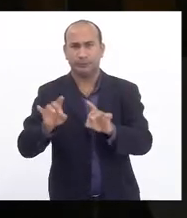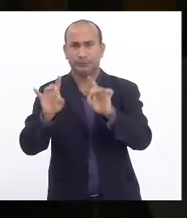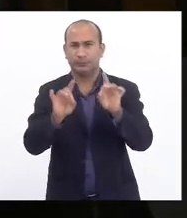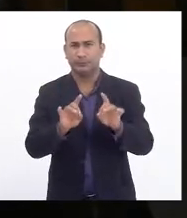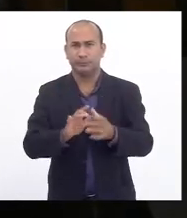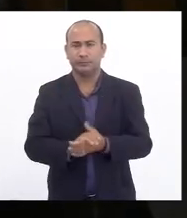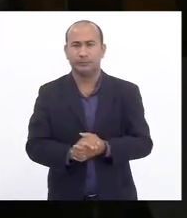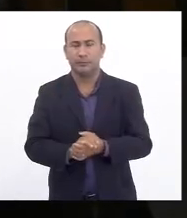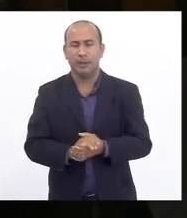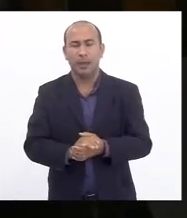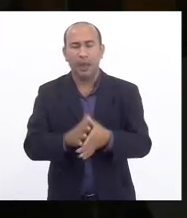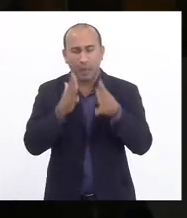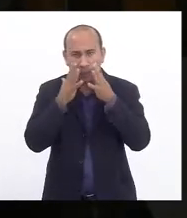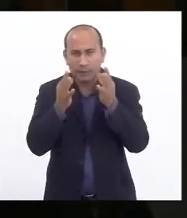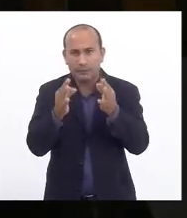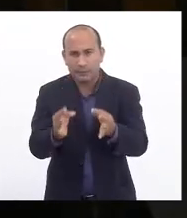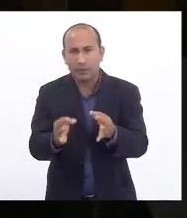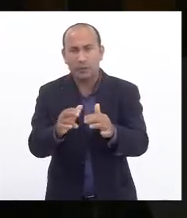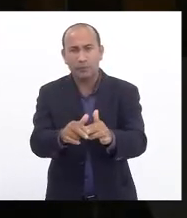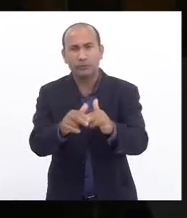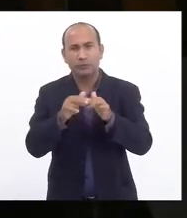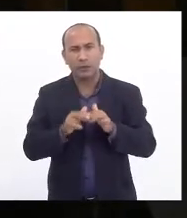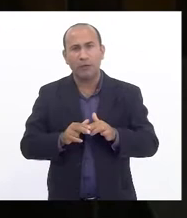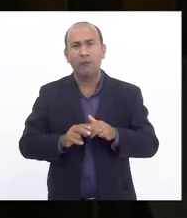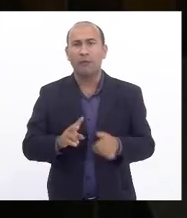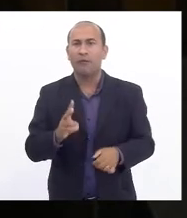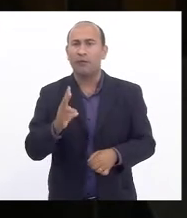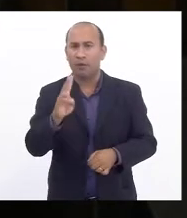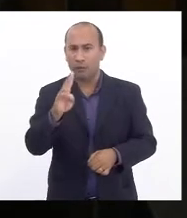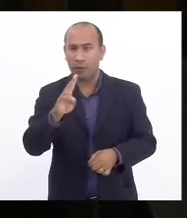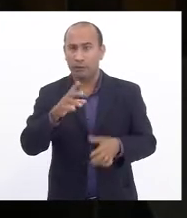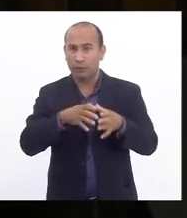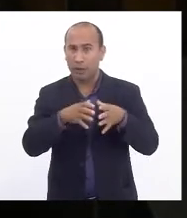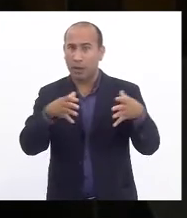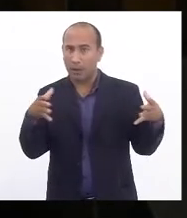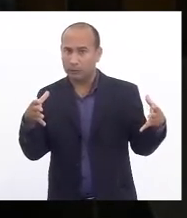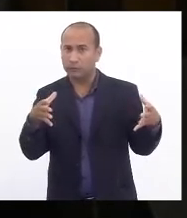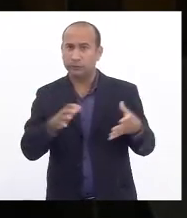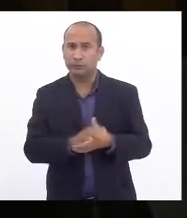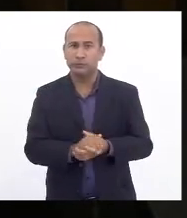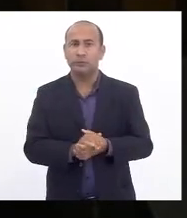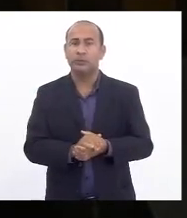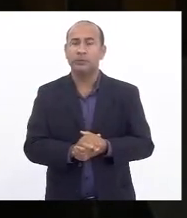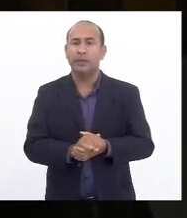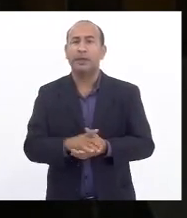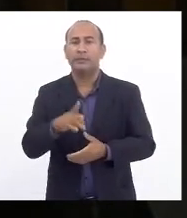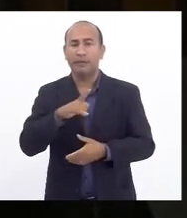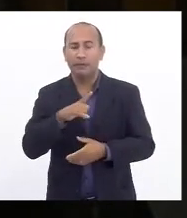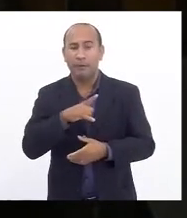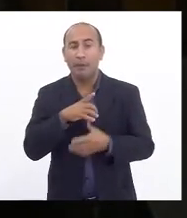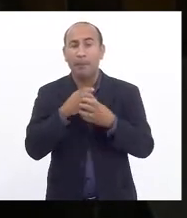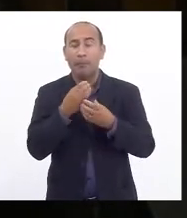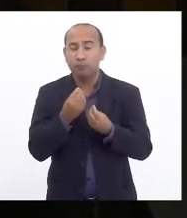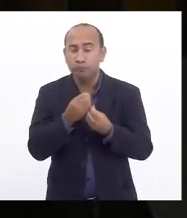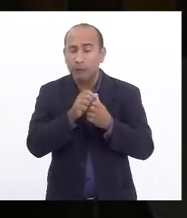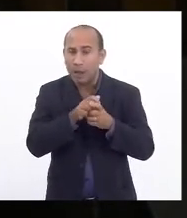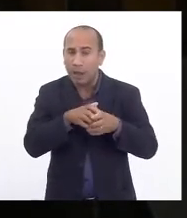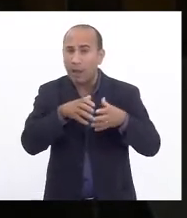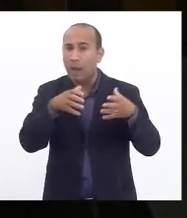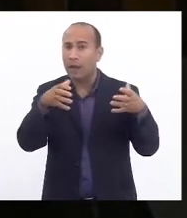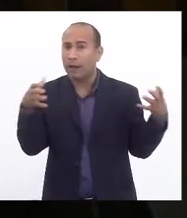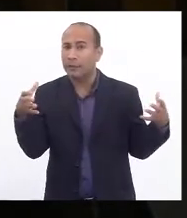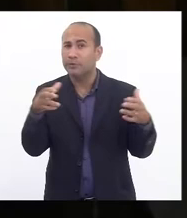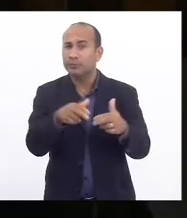nos chama atenção que esses valores se Além de muito altos estiveram muitíssimo altos